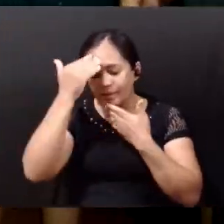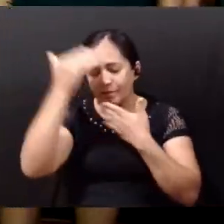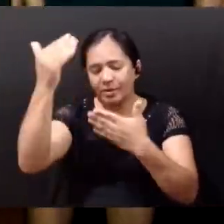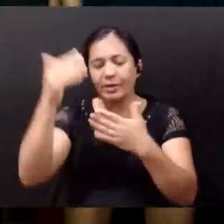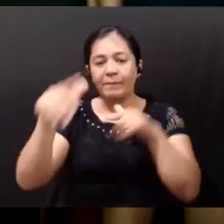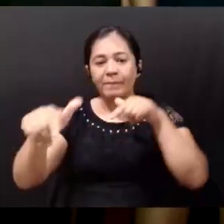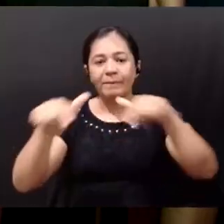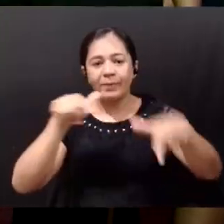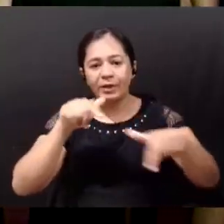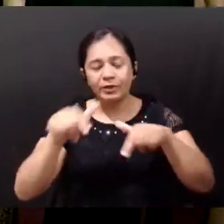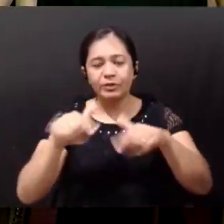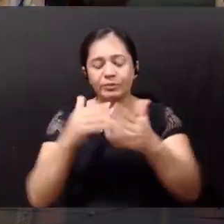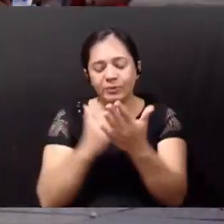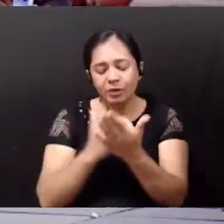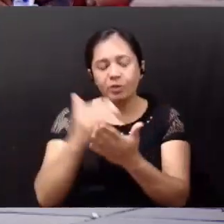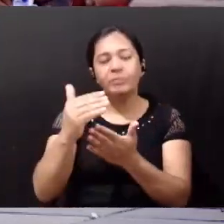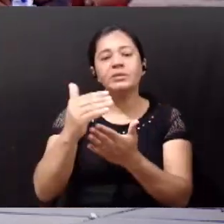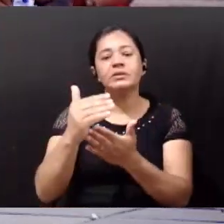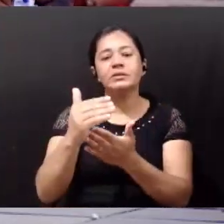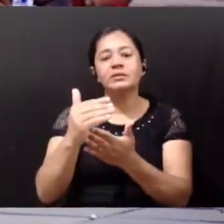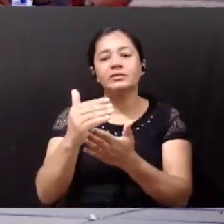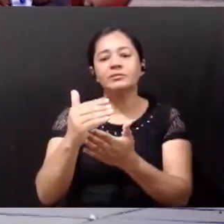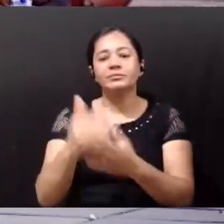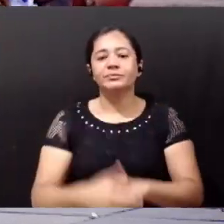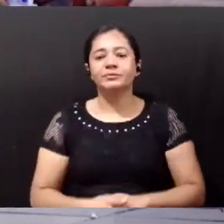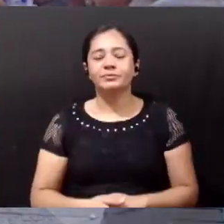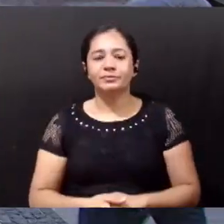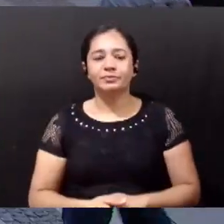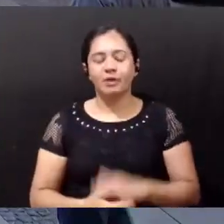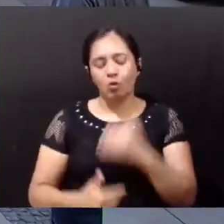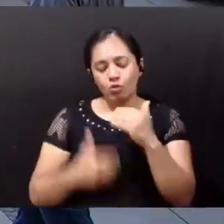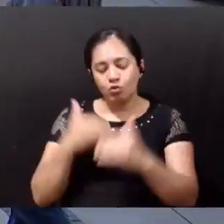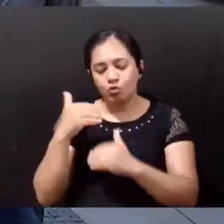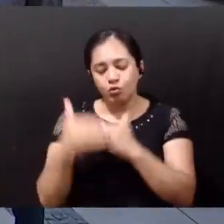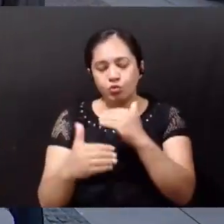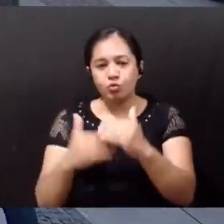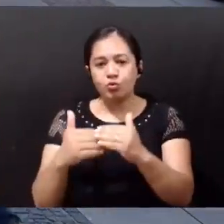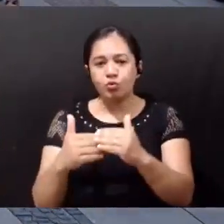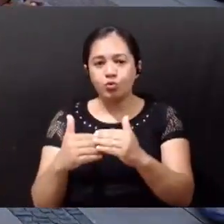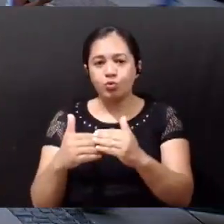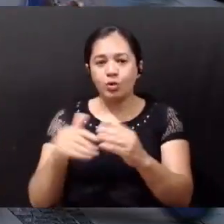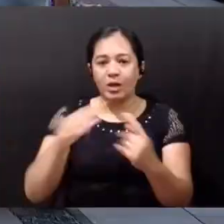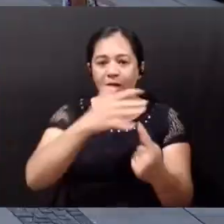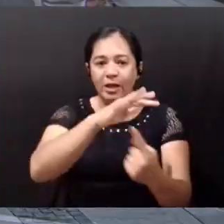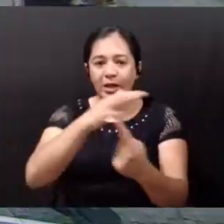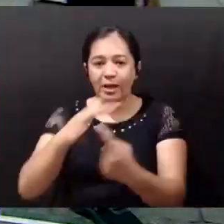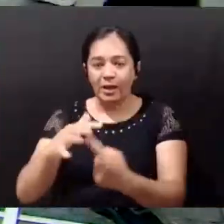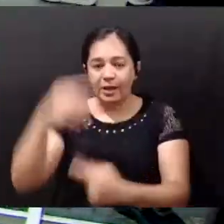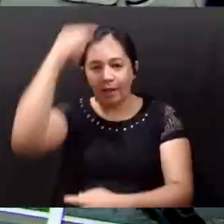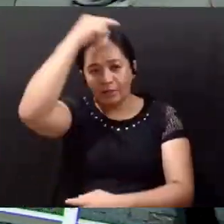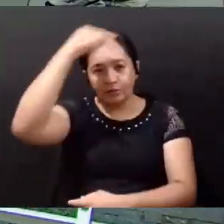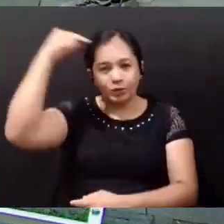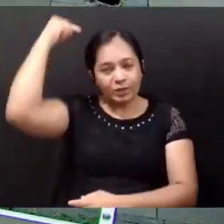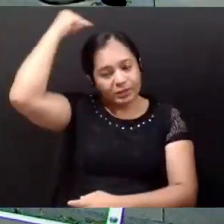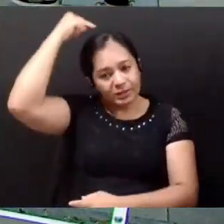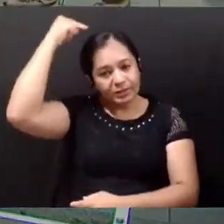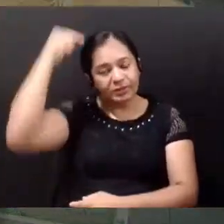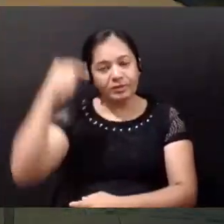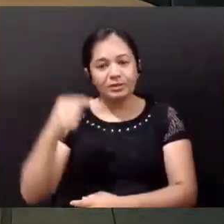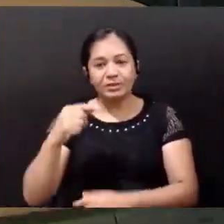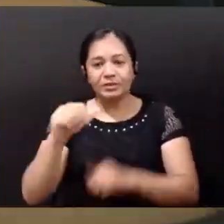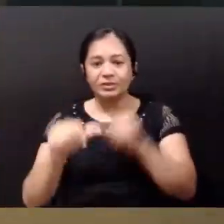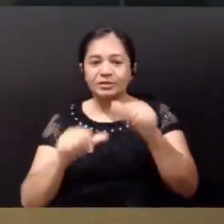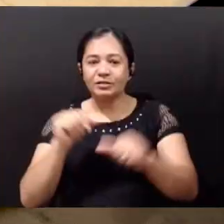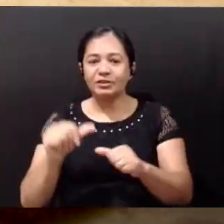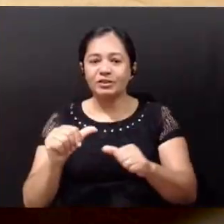será realizado logo mais. Aos poucos, a Praça da Matriz de Nossa Senhora da Conceição se torna um grande